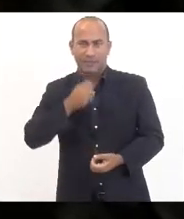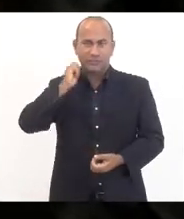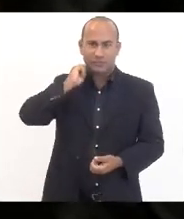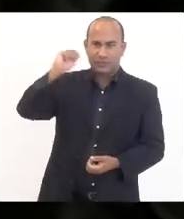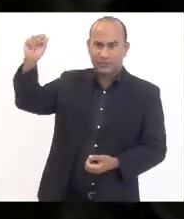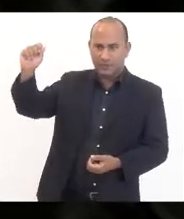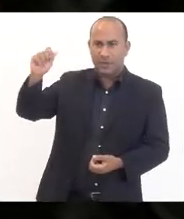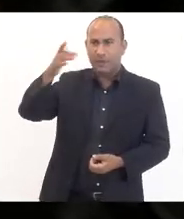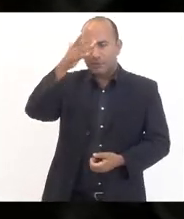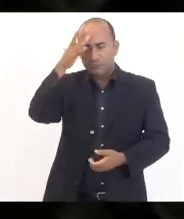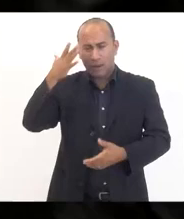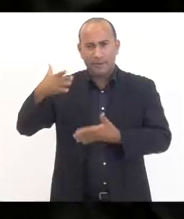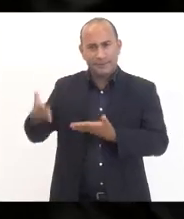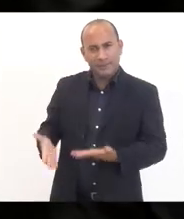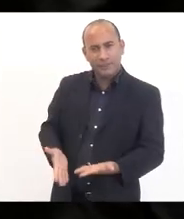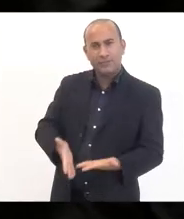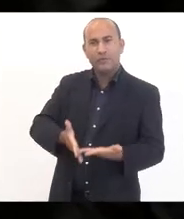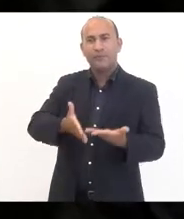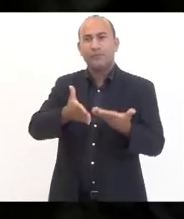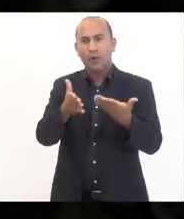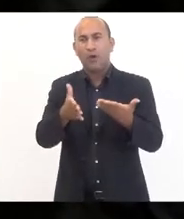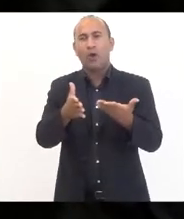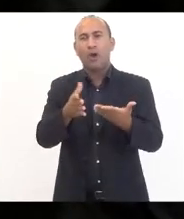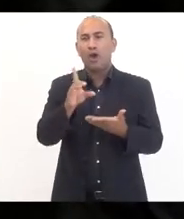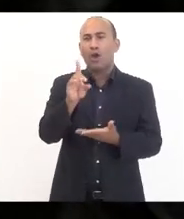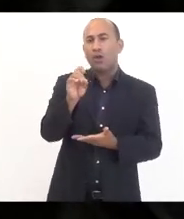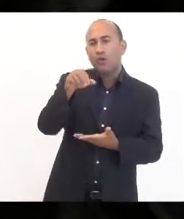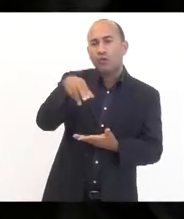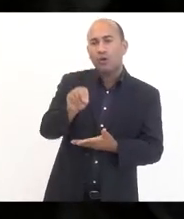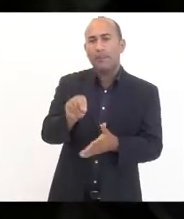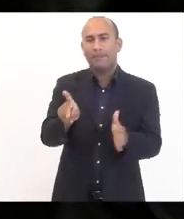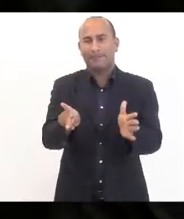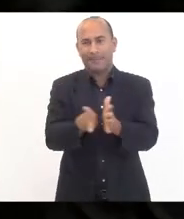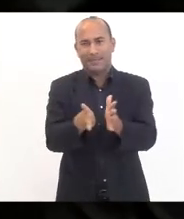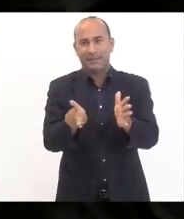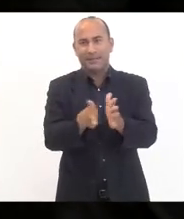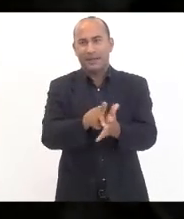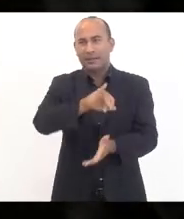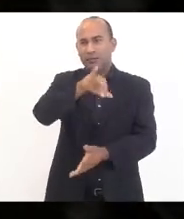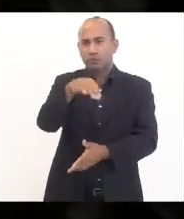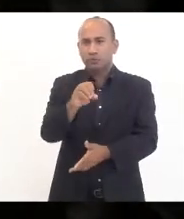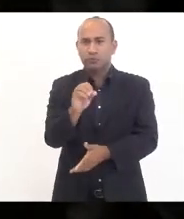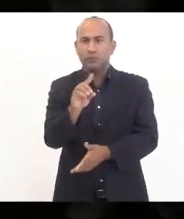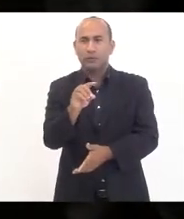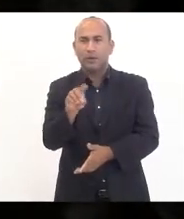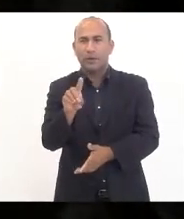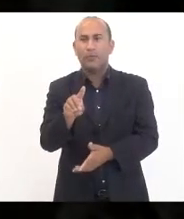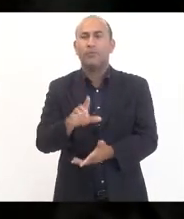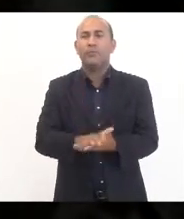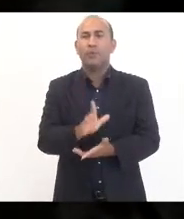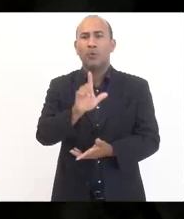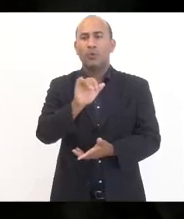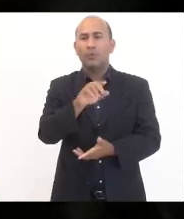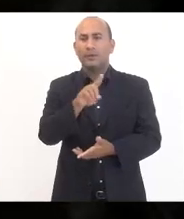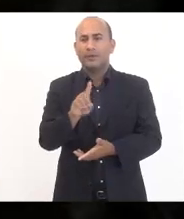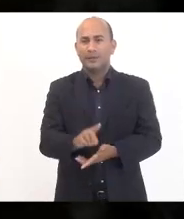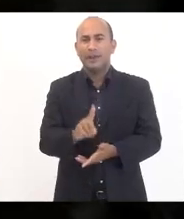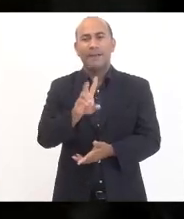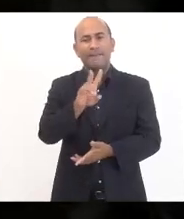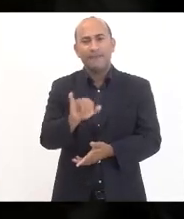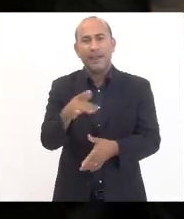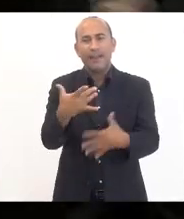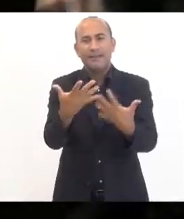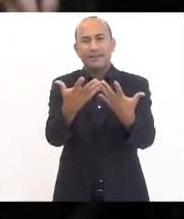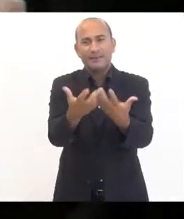grande incentivador, dono da Magnífica, o João Luiz da Magnífica, receber